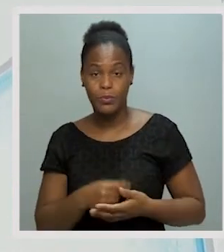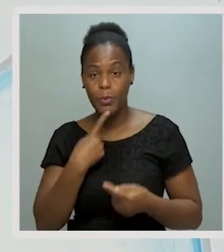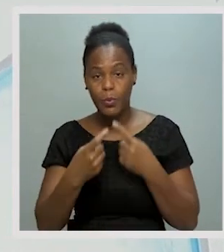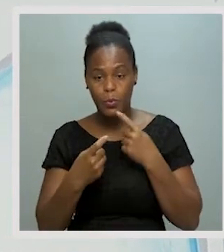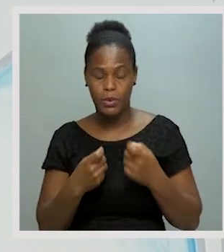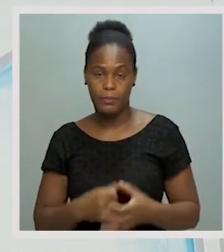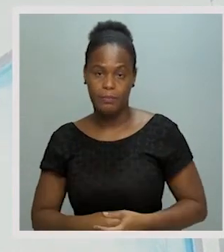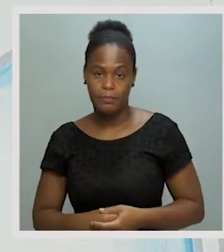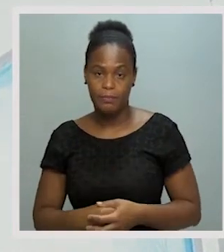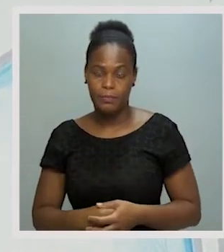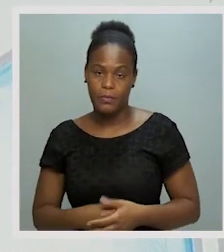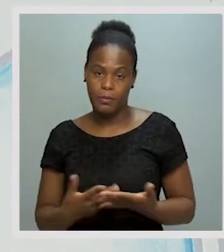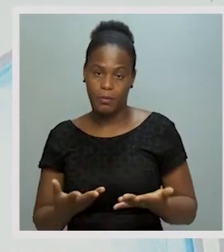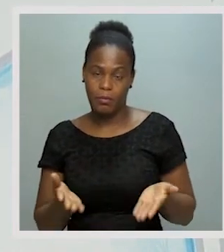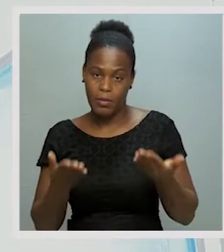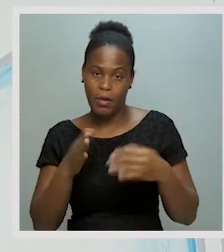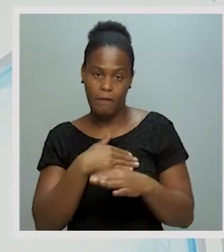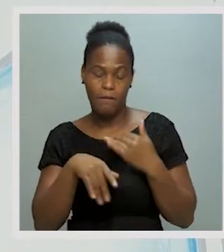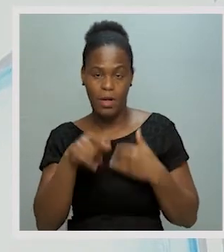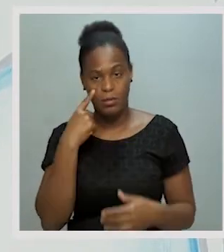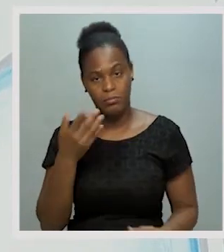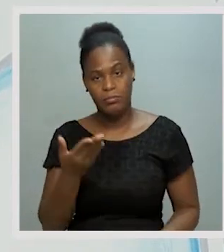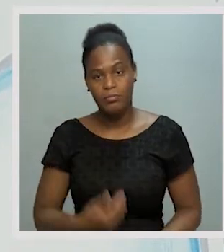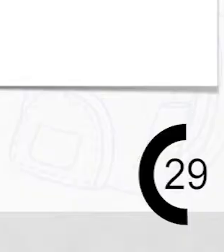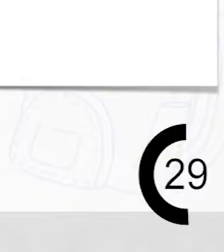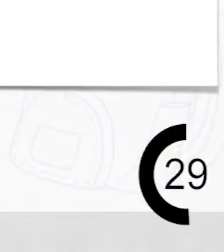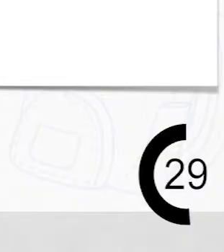copiar as questões e tentar fazer.